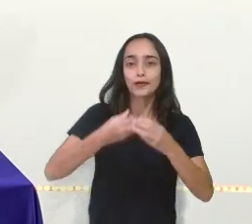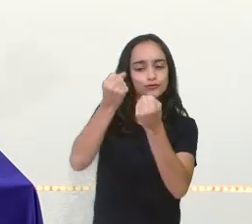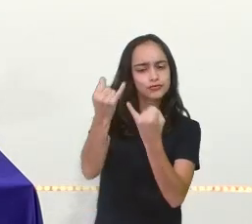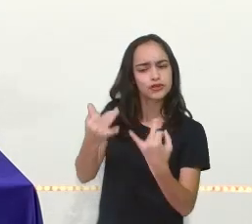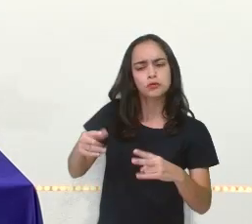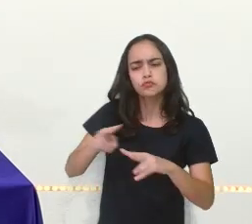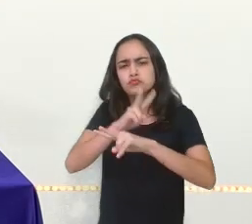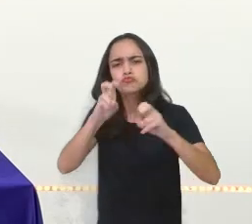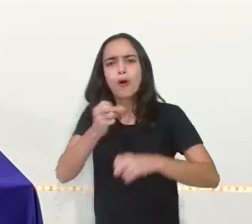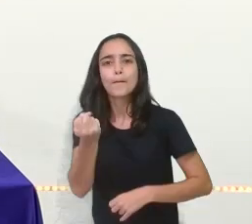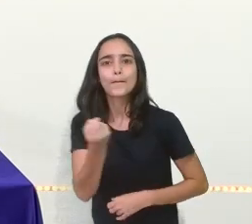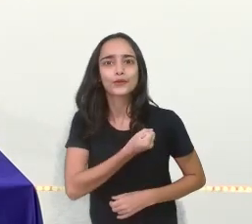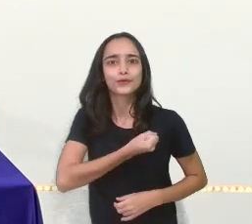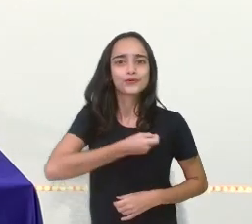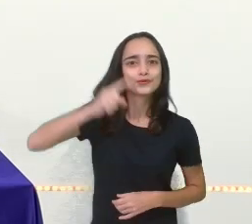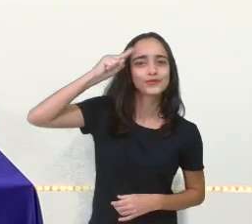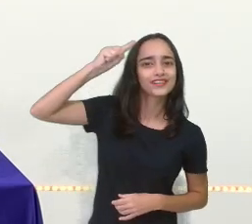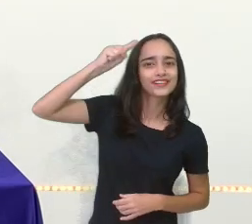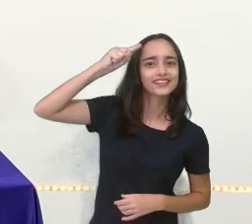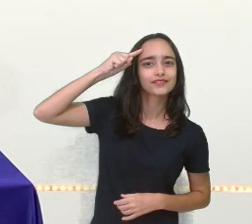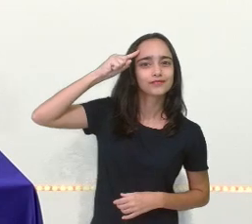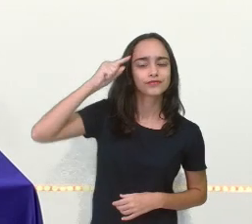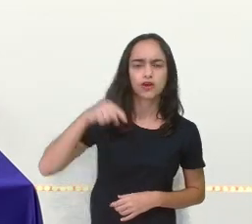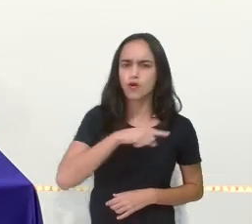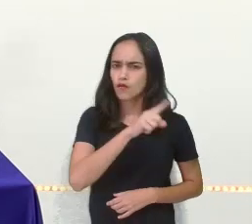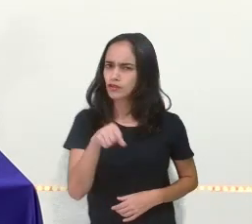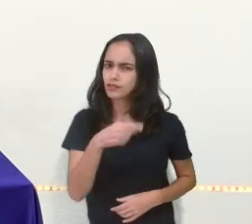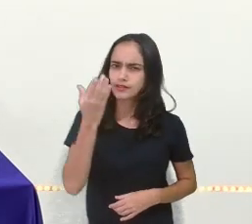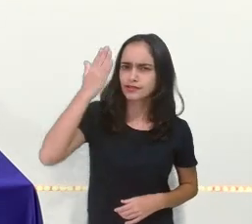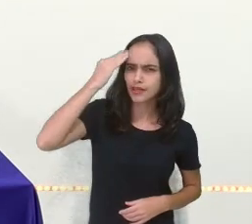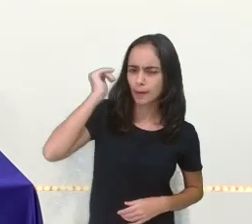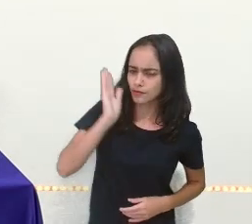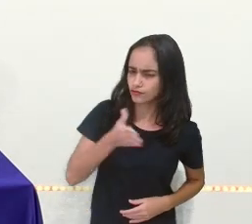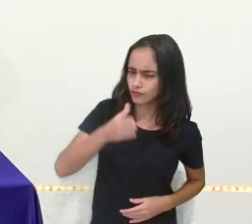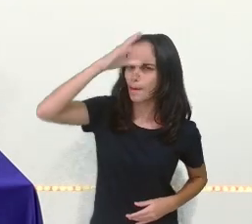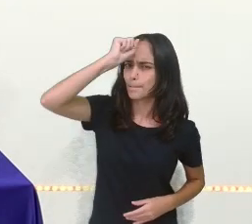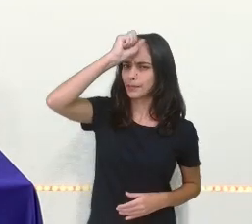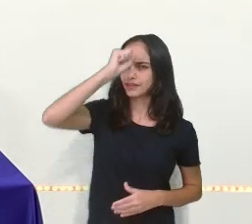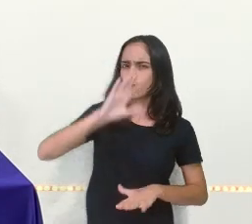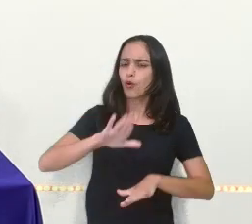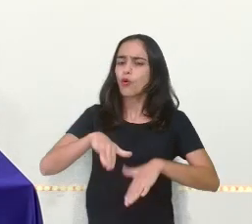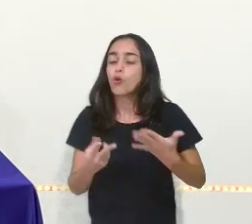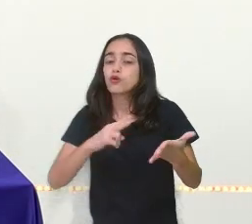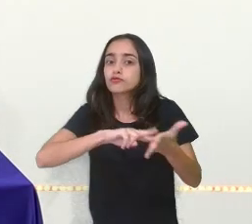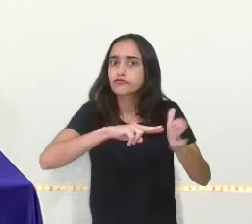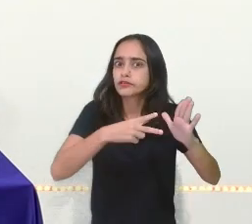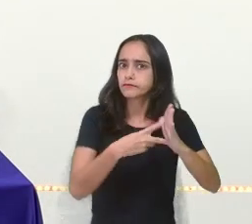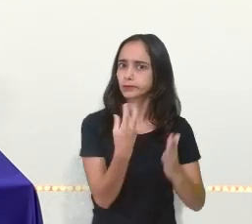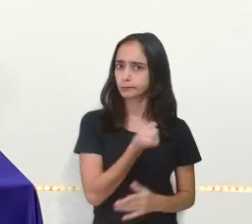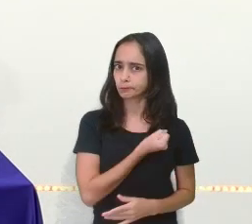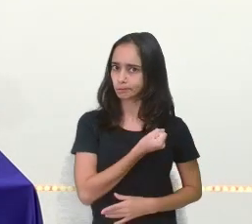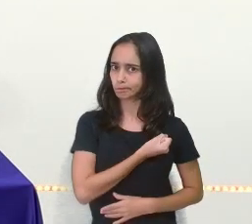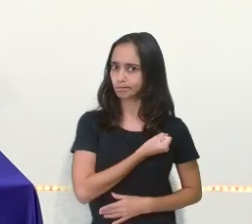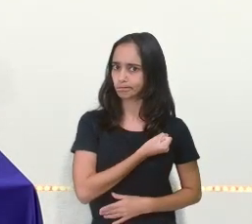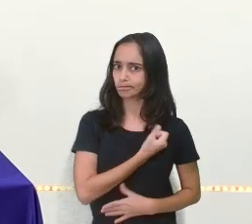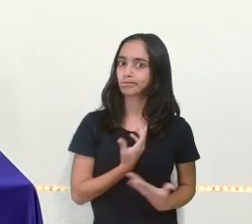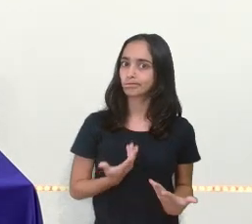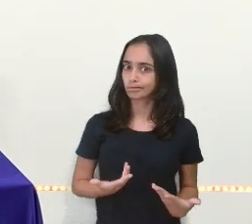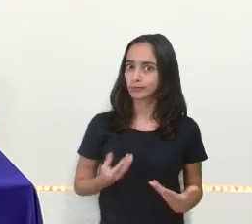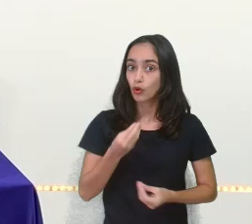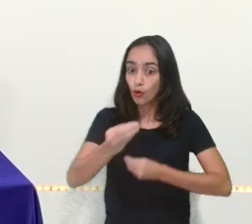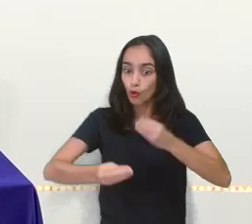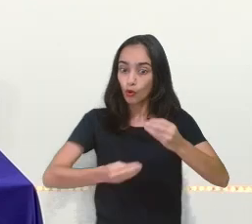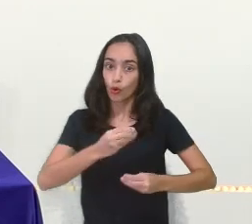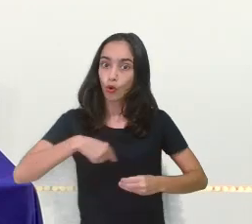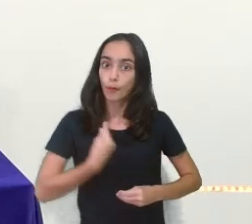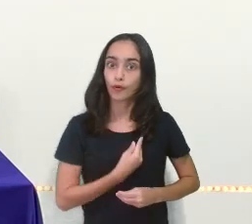sobre números no cotidiano. Será que você sabe, já aprendeu o significado dos números? Como é que a gente utiliza